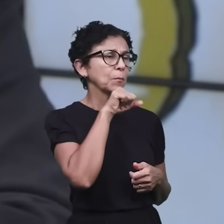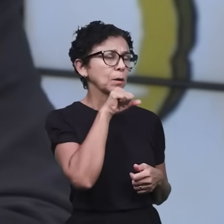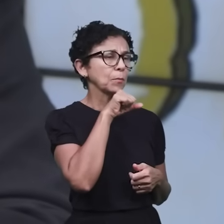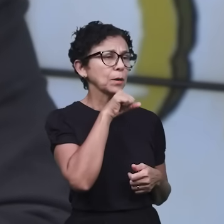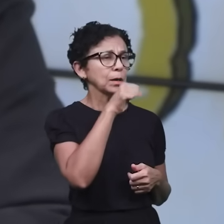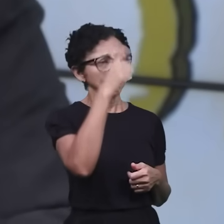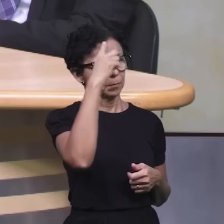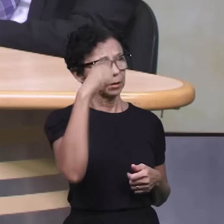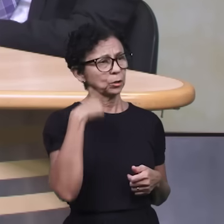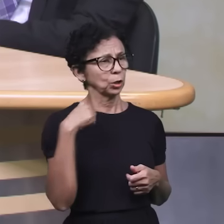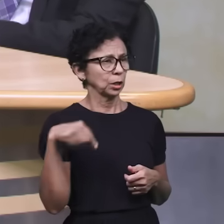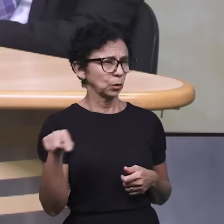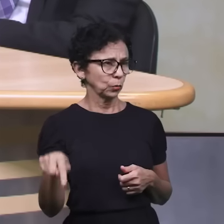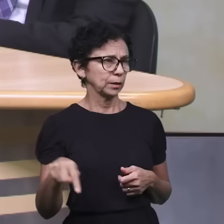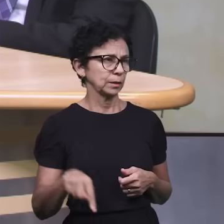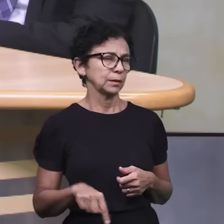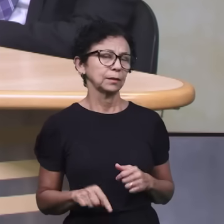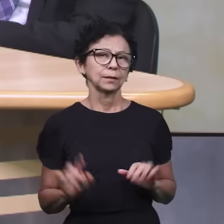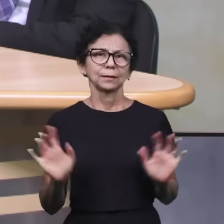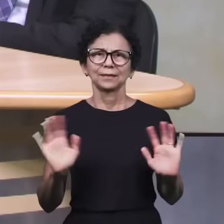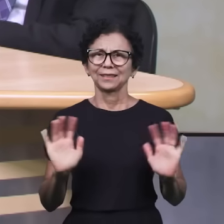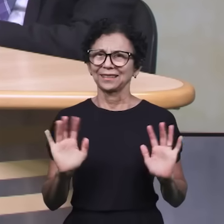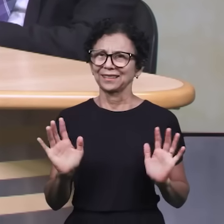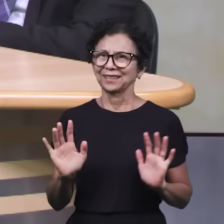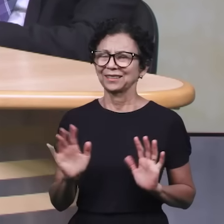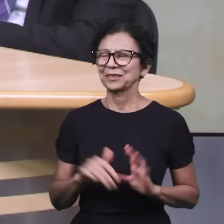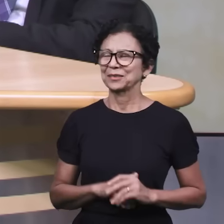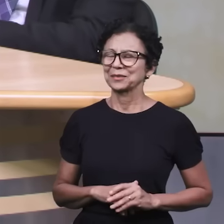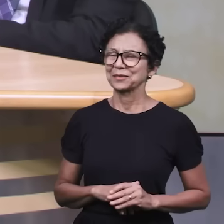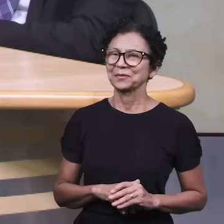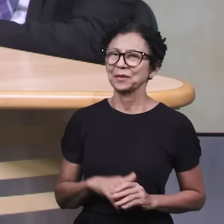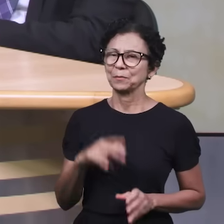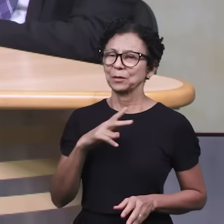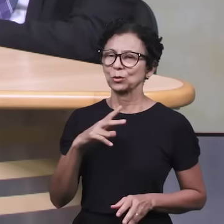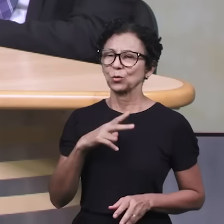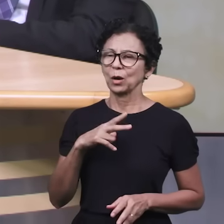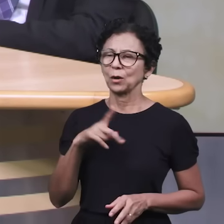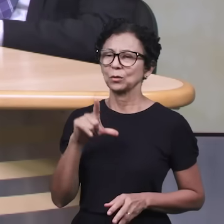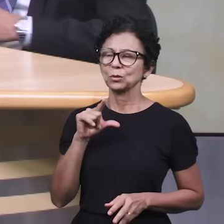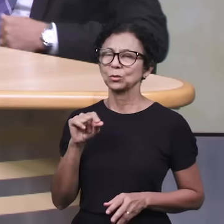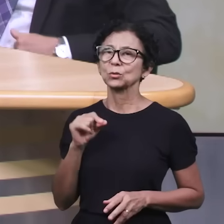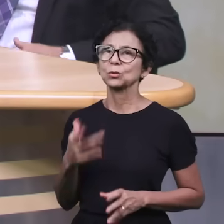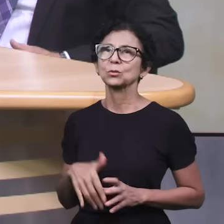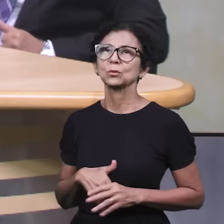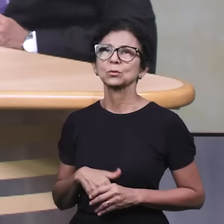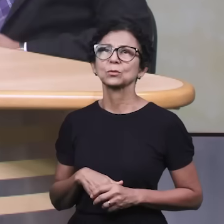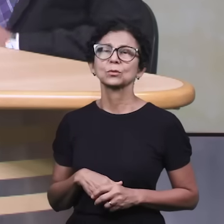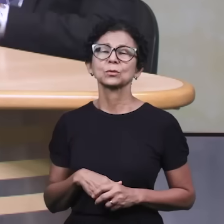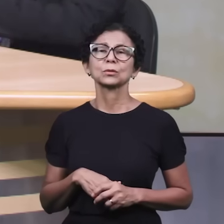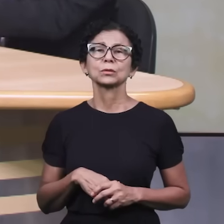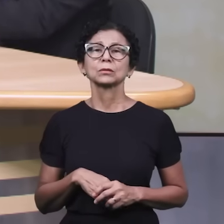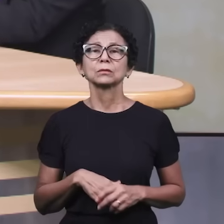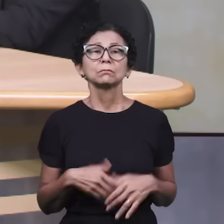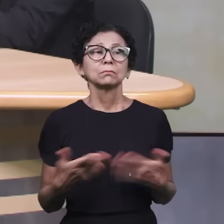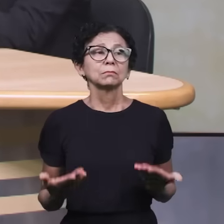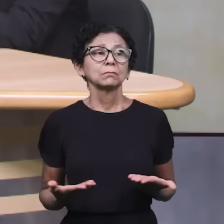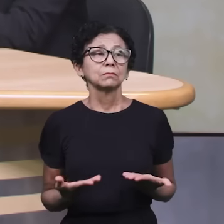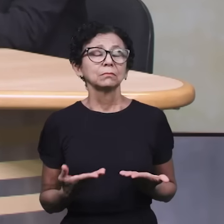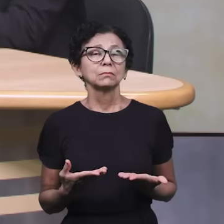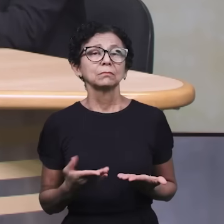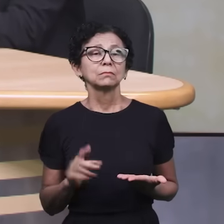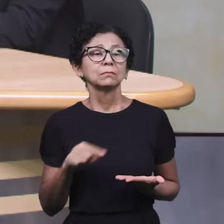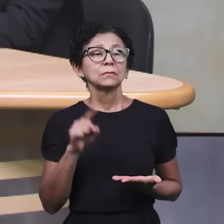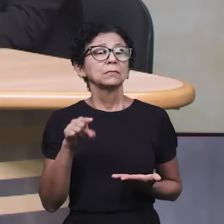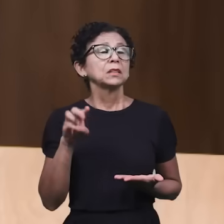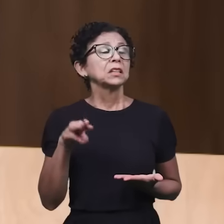sendo influenciada por outra, né? Exatamente. Agora, há uma outra coisa, Wallace, que as pessoas às vezes perguntam, Wallace e Alexandre, eu vou colocar